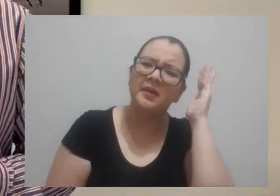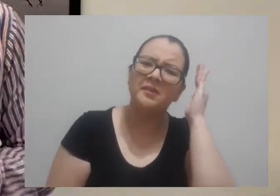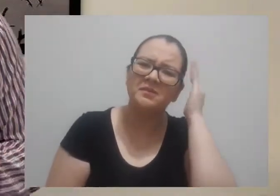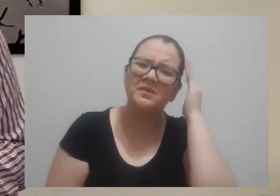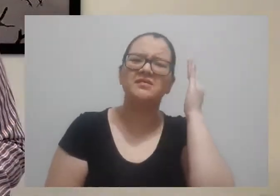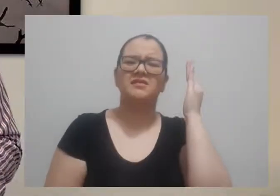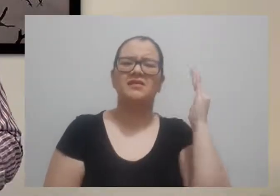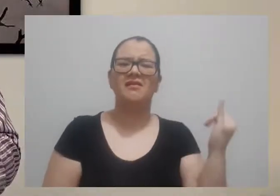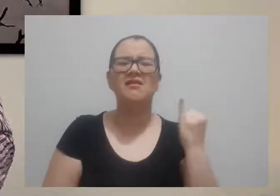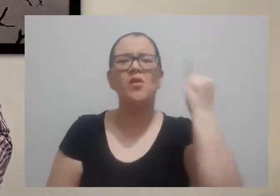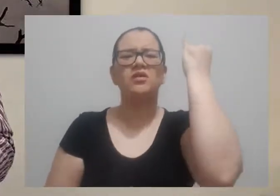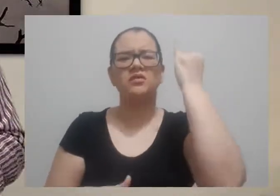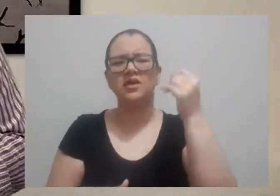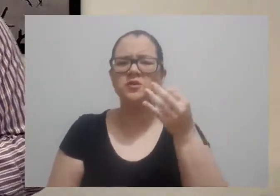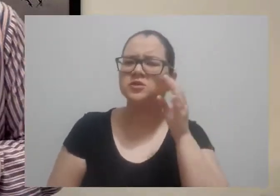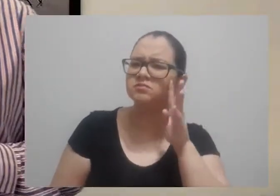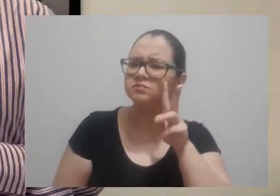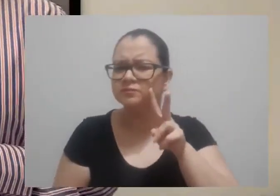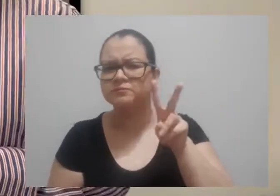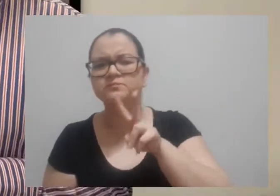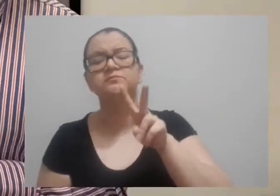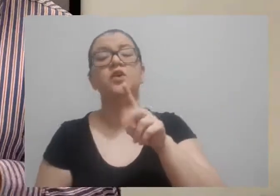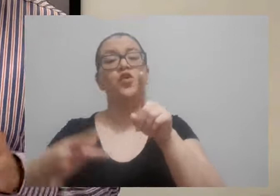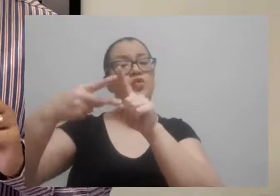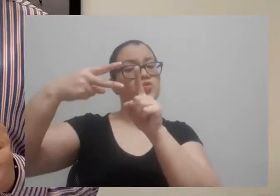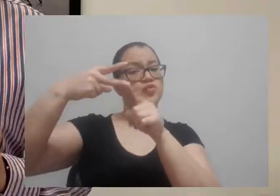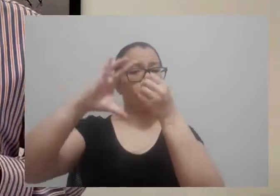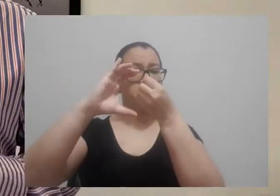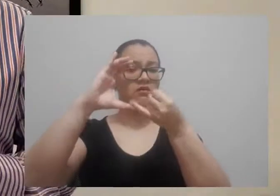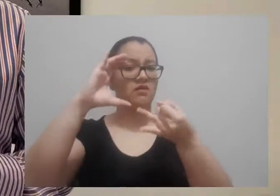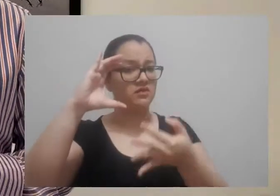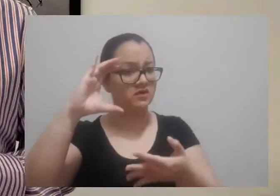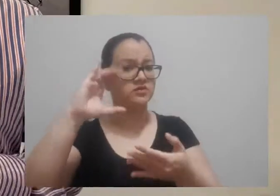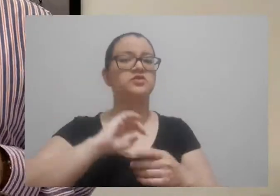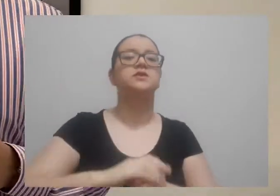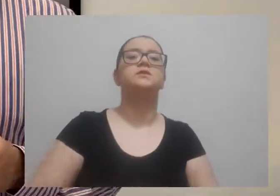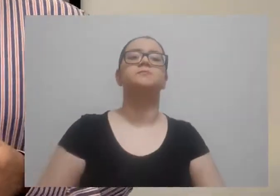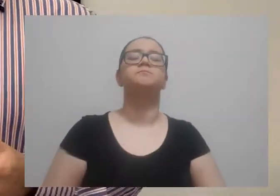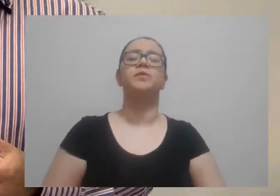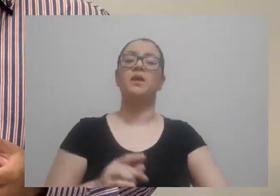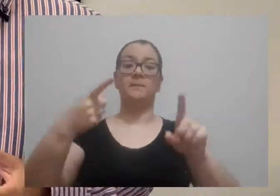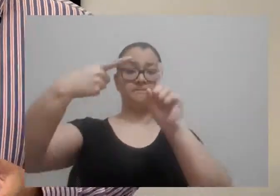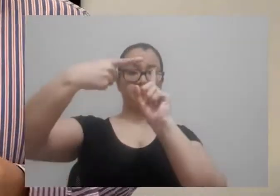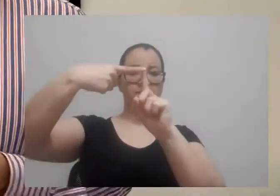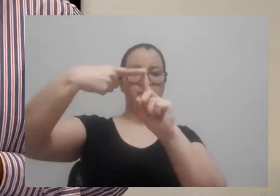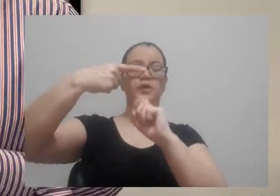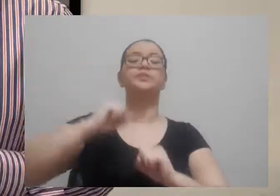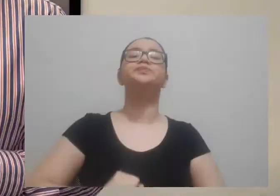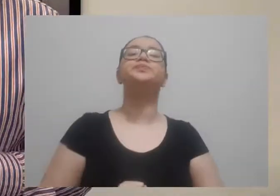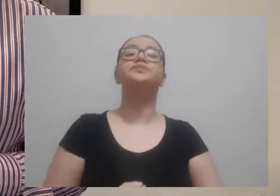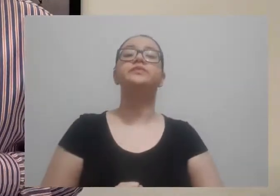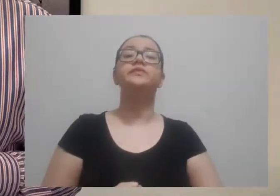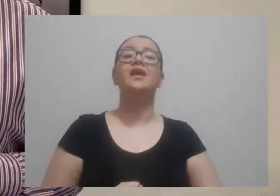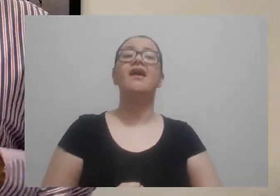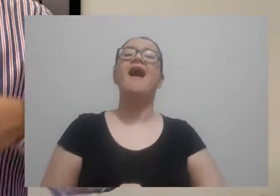é importante que dois aspectos sejam bastante observados. O primeiro é que, por mais prescritiva que a